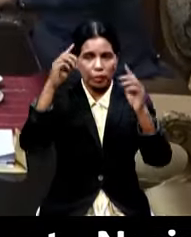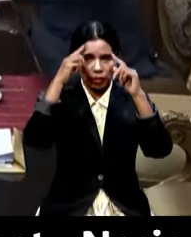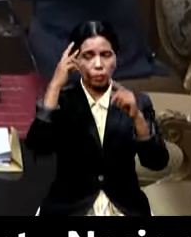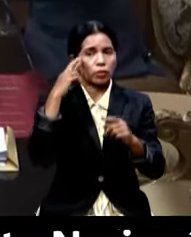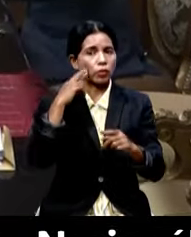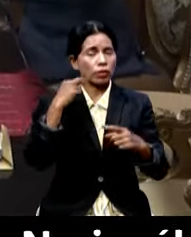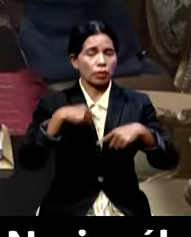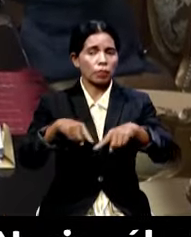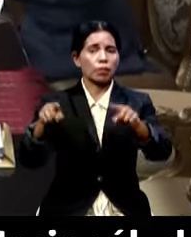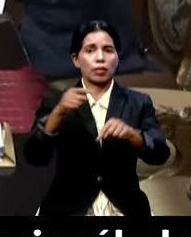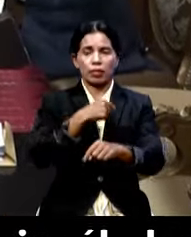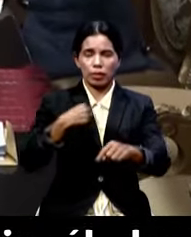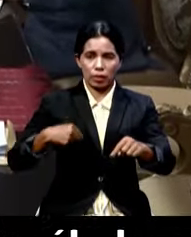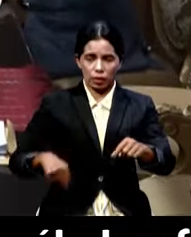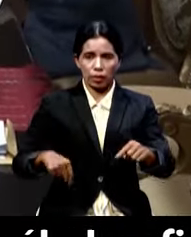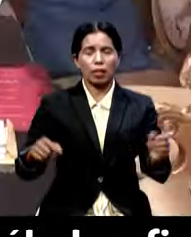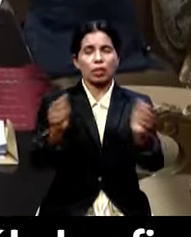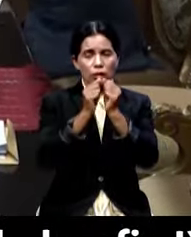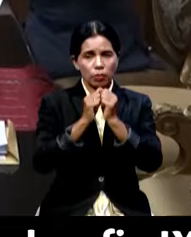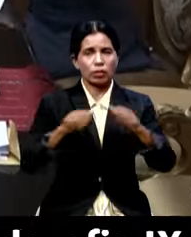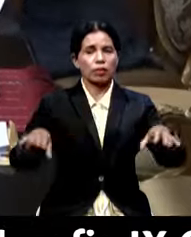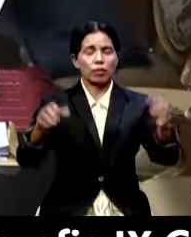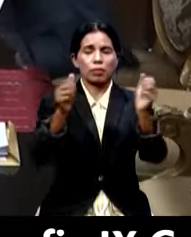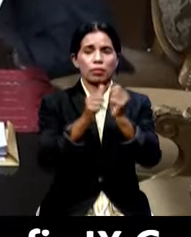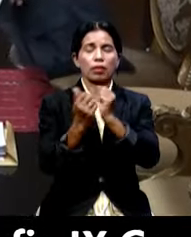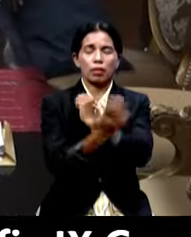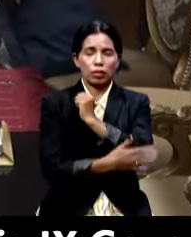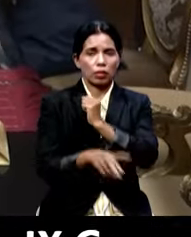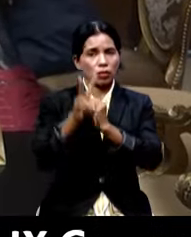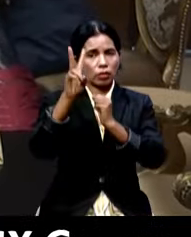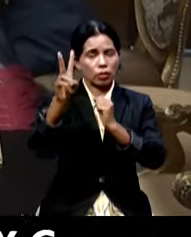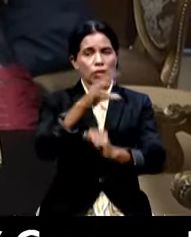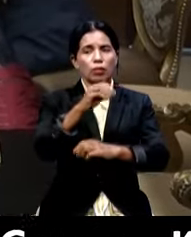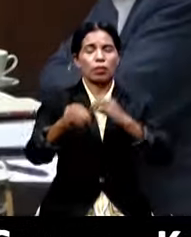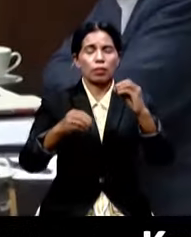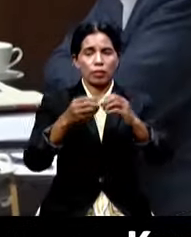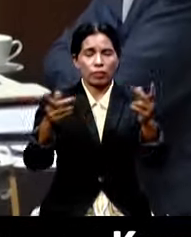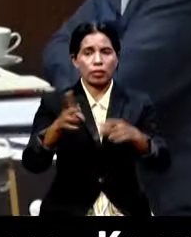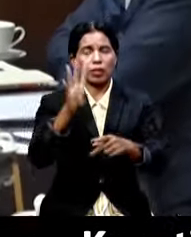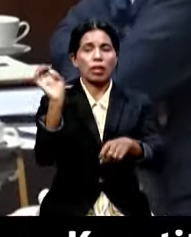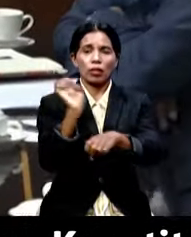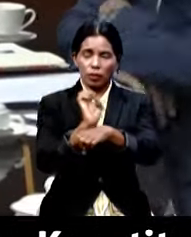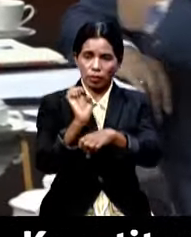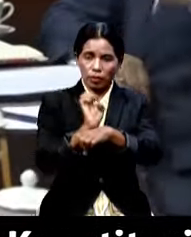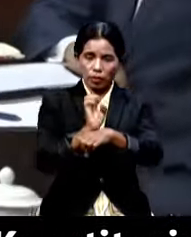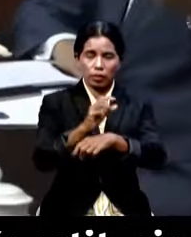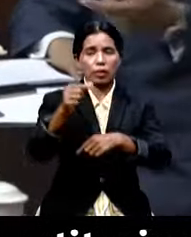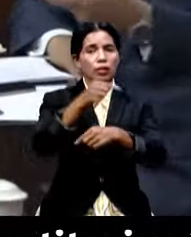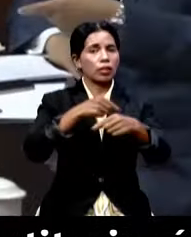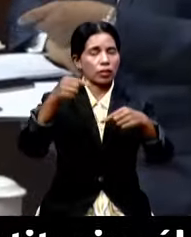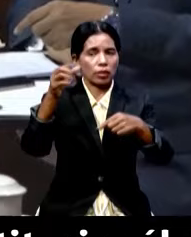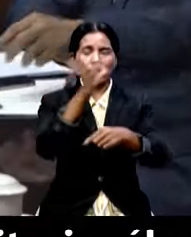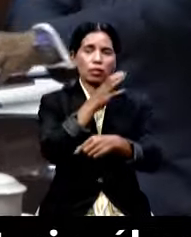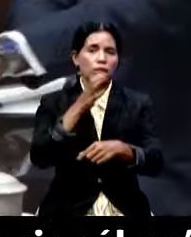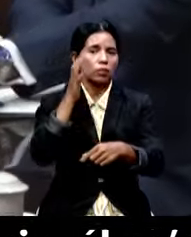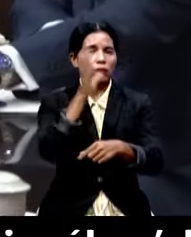e desloca a vacina, atualmente em luta em cooperação entre Rai Rua, Liu-Liu e o setor Hatanesan, economia, digitalização, agricultura